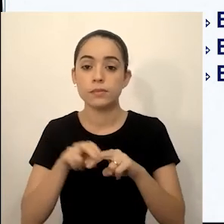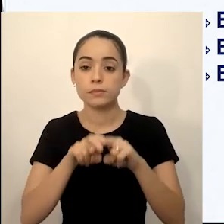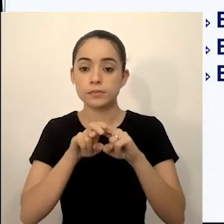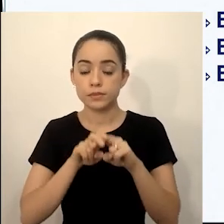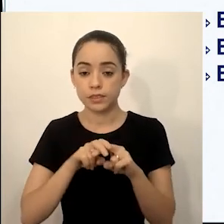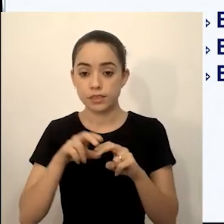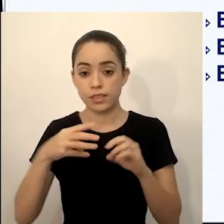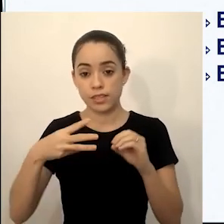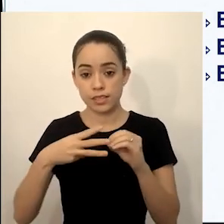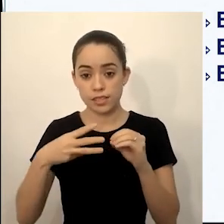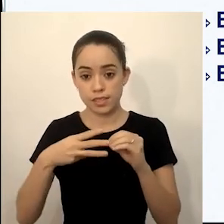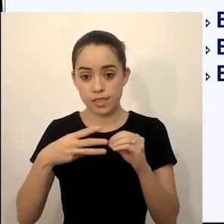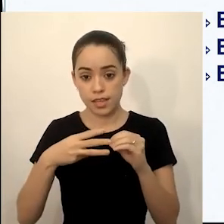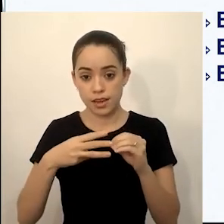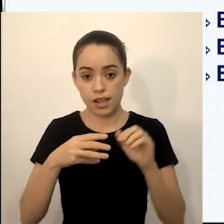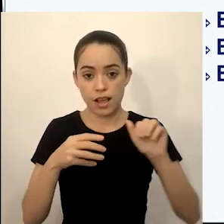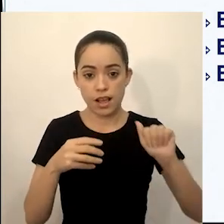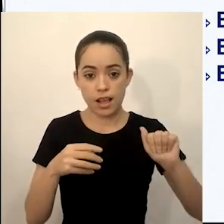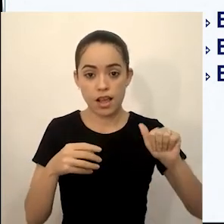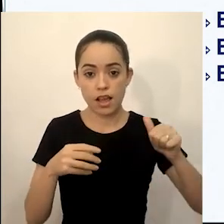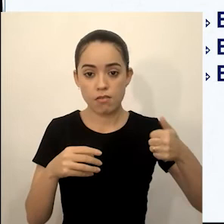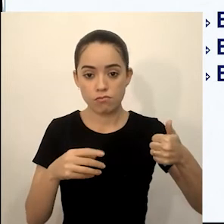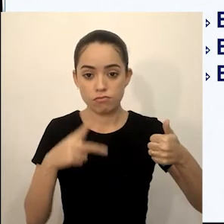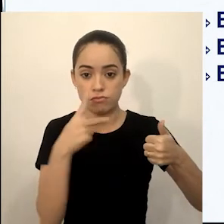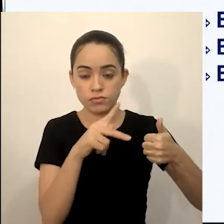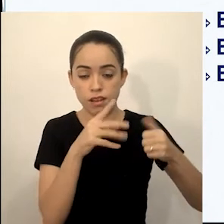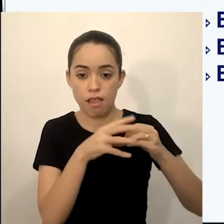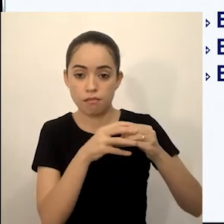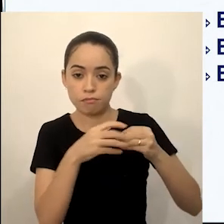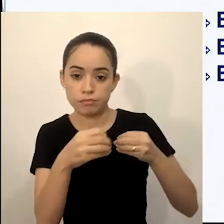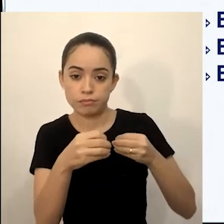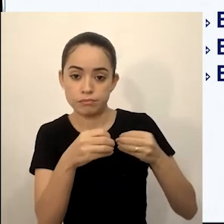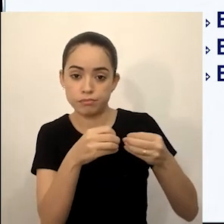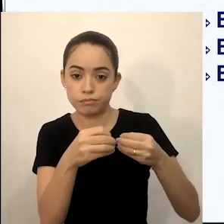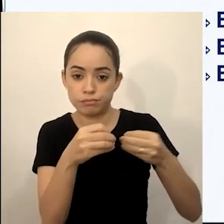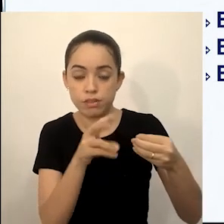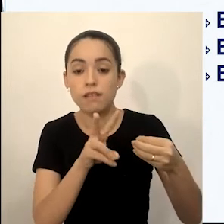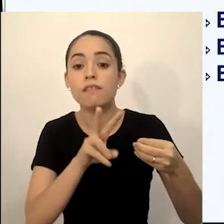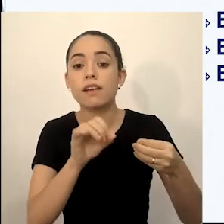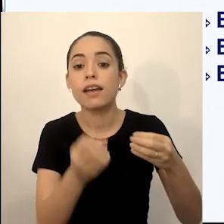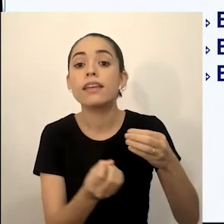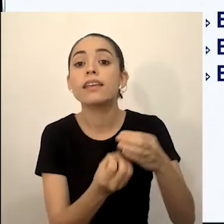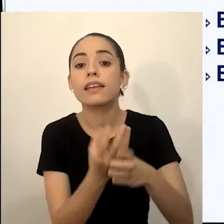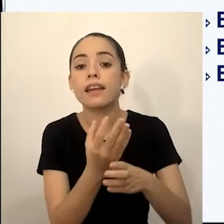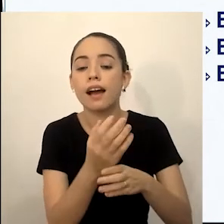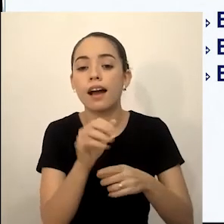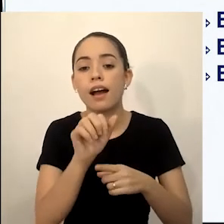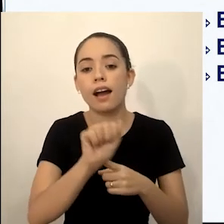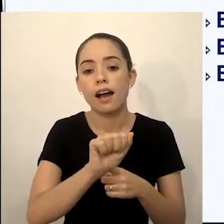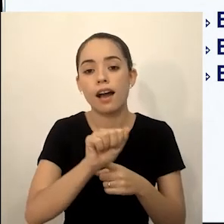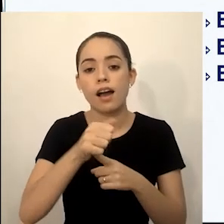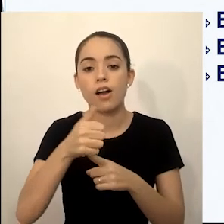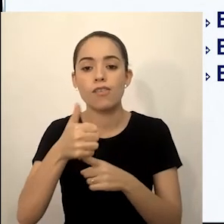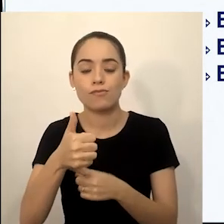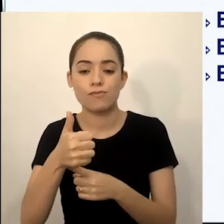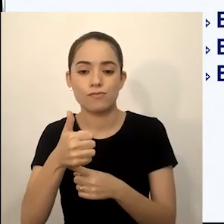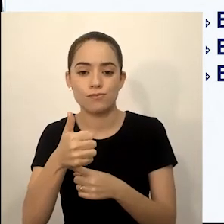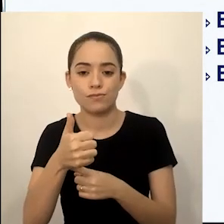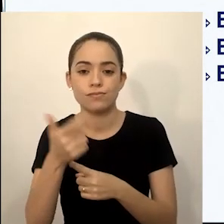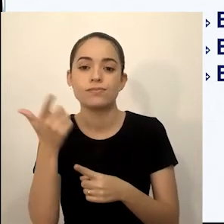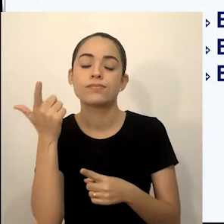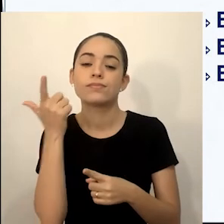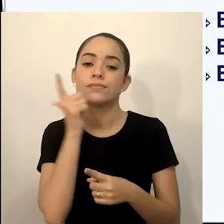Assim sendo, as mitoses de A1 formarão A1 para